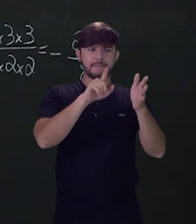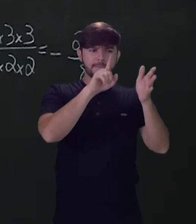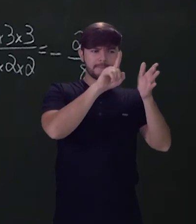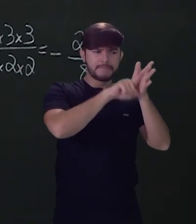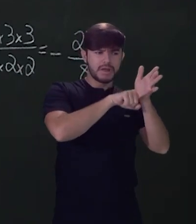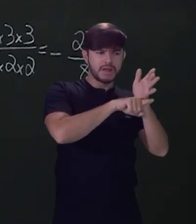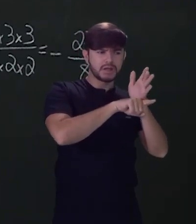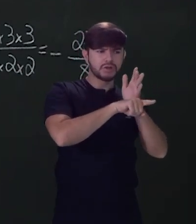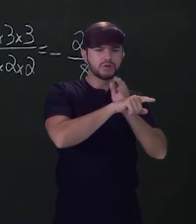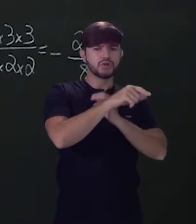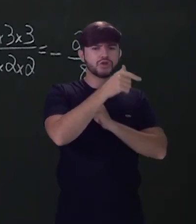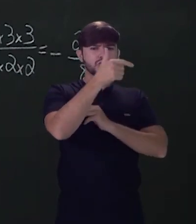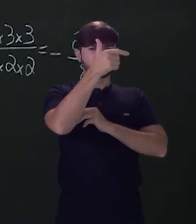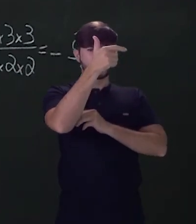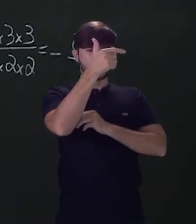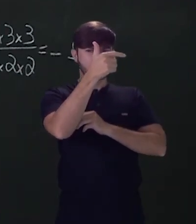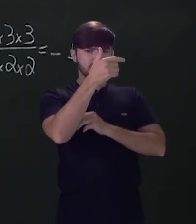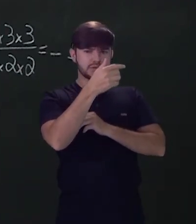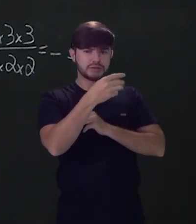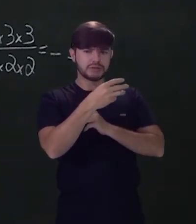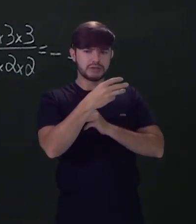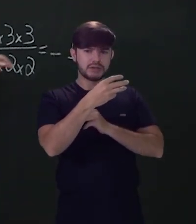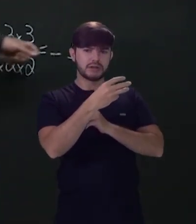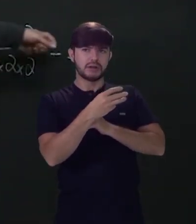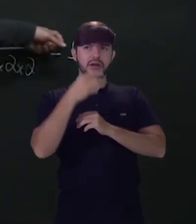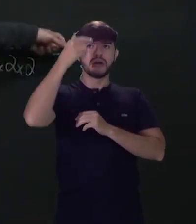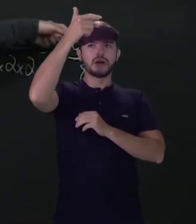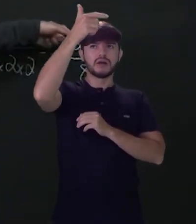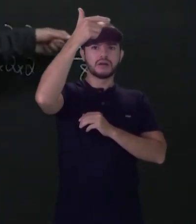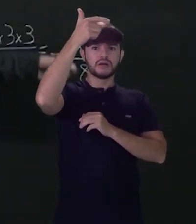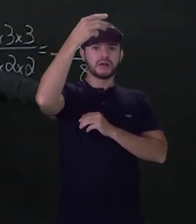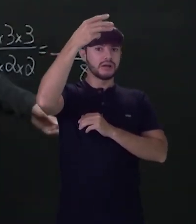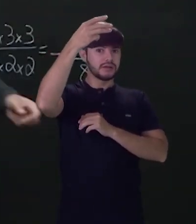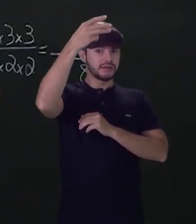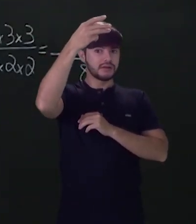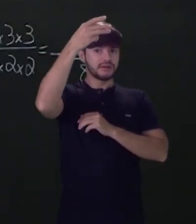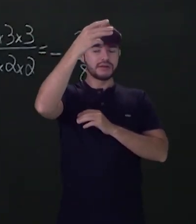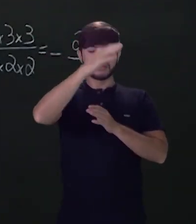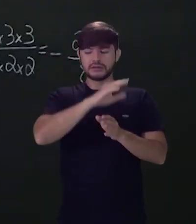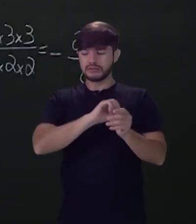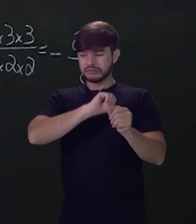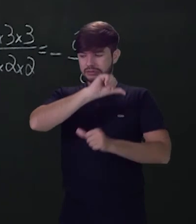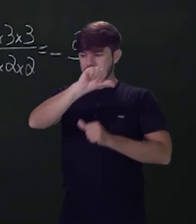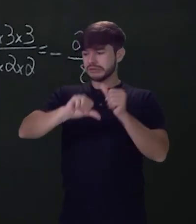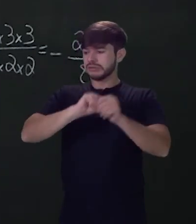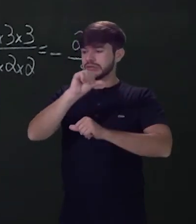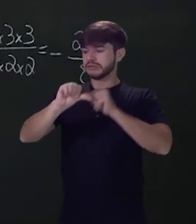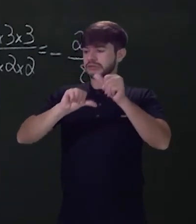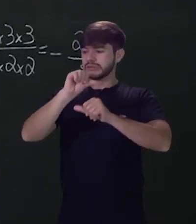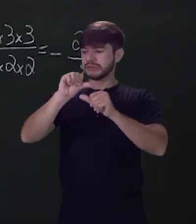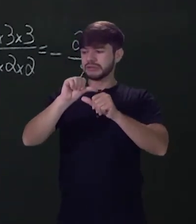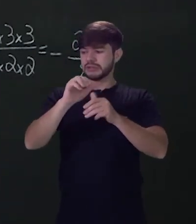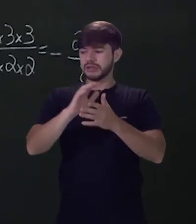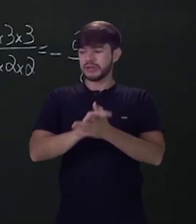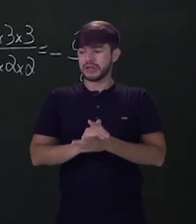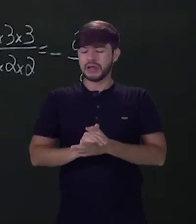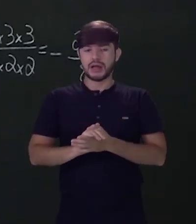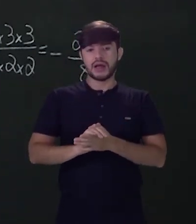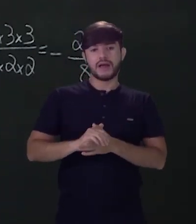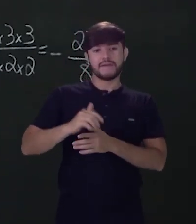2 terços elevado a menos 3 equivale a menos 27 oitavos. Reparem que aqui nesse